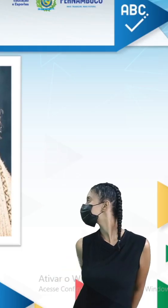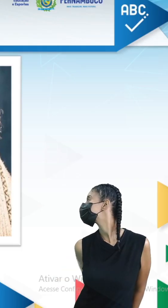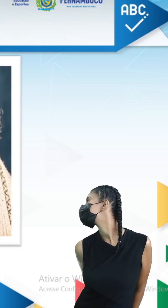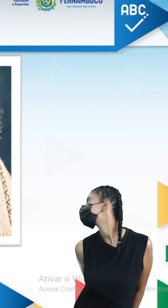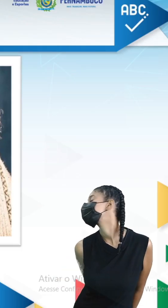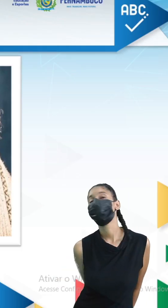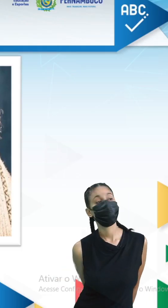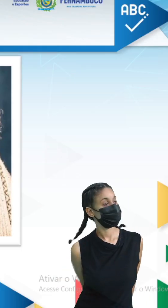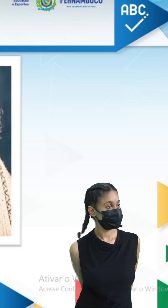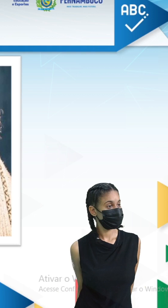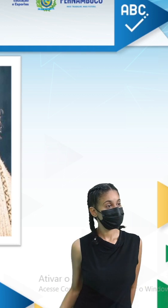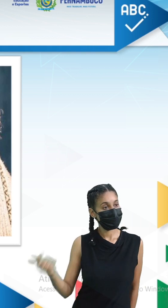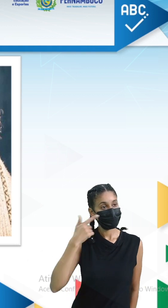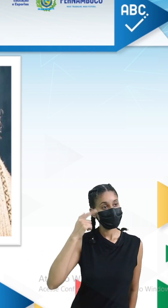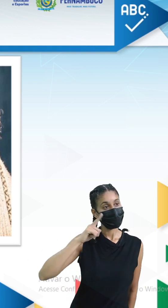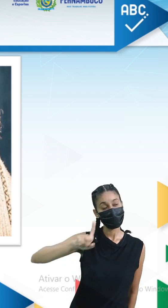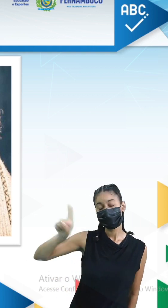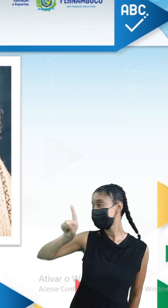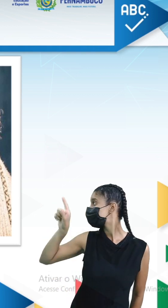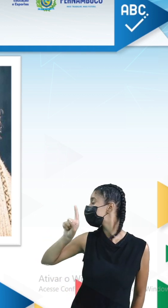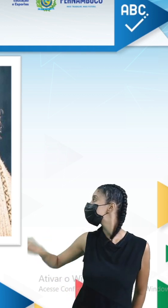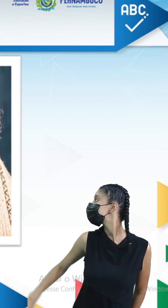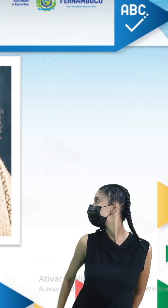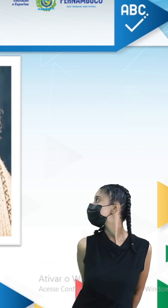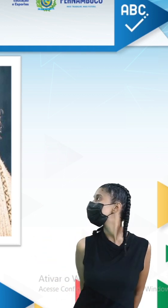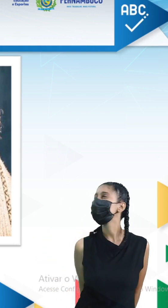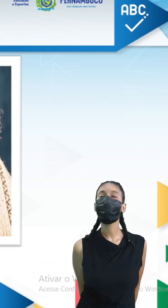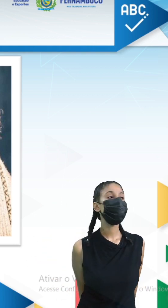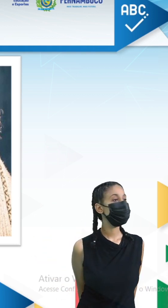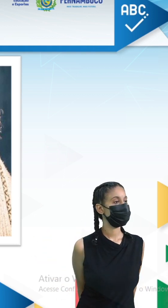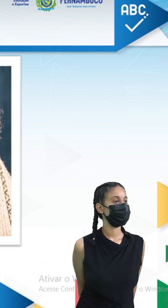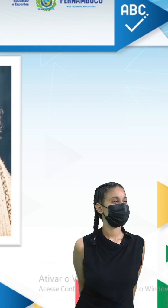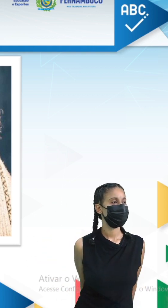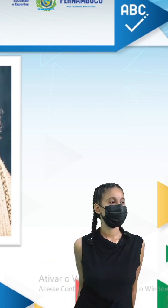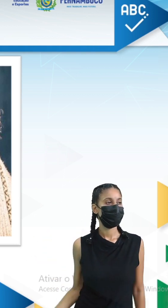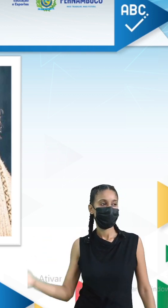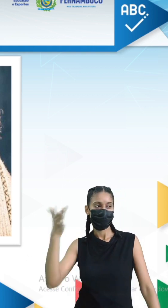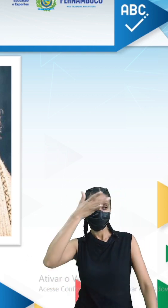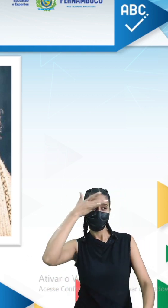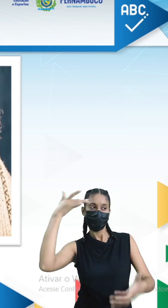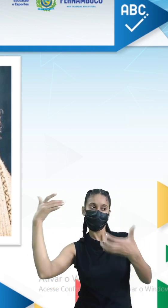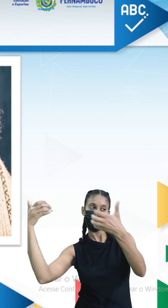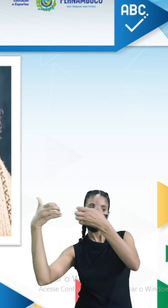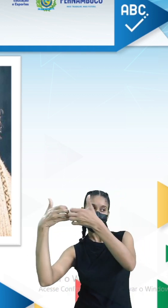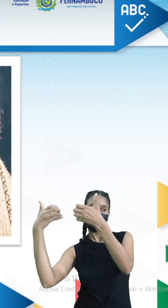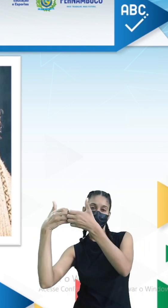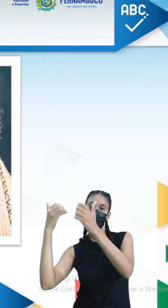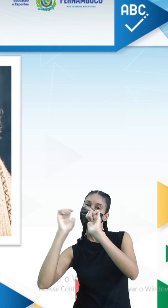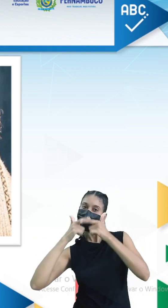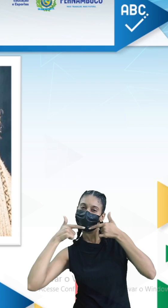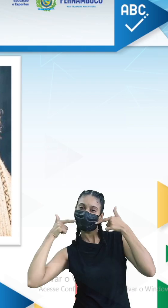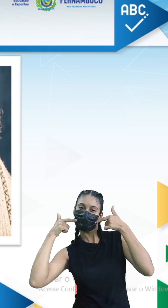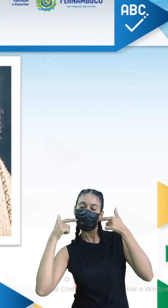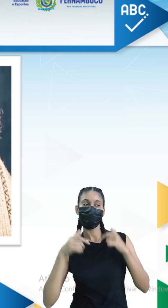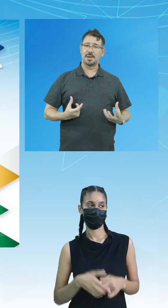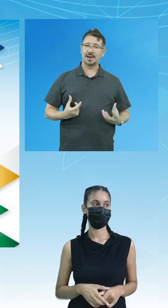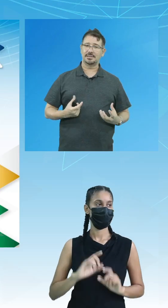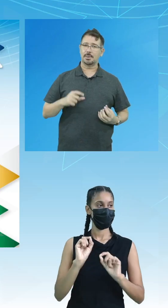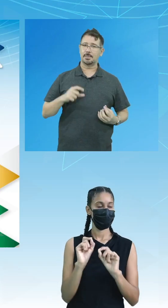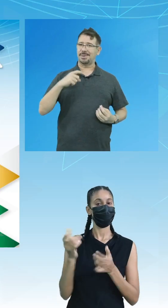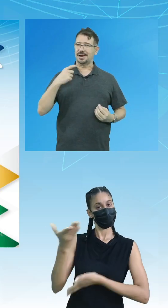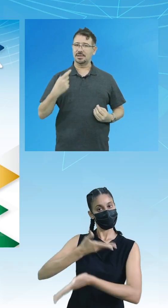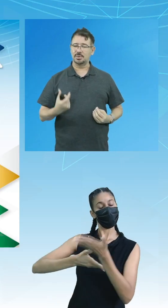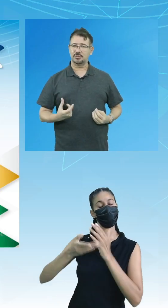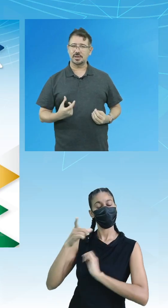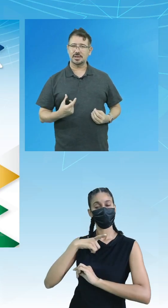só, olhem essa imagem, fixe bem, as pessoas estão próximas, estão sorrindo. Então, há uma